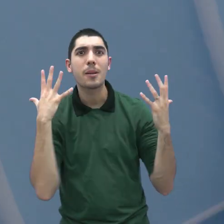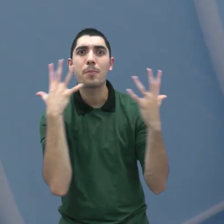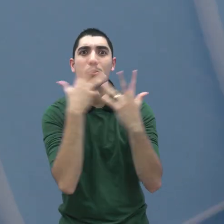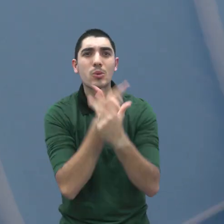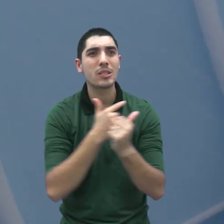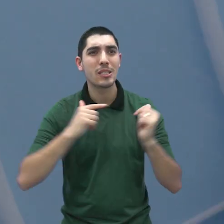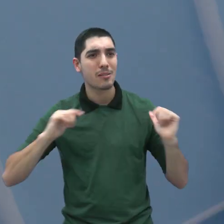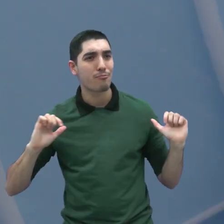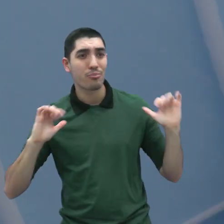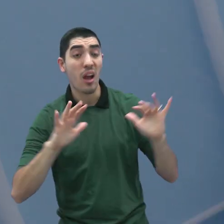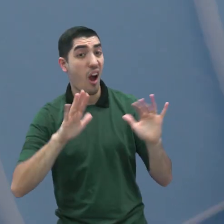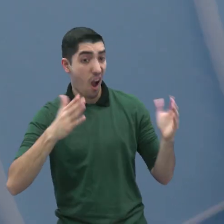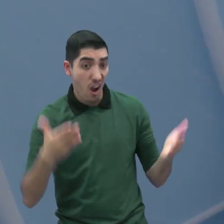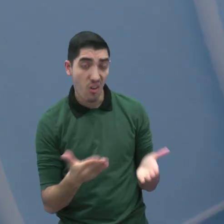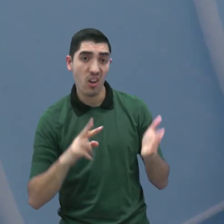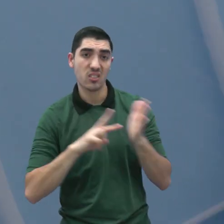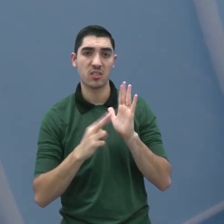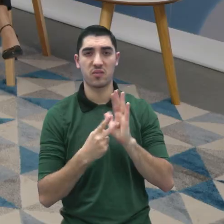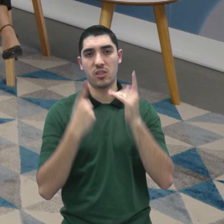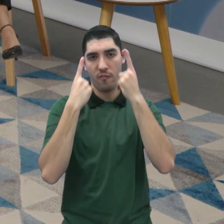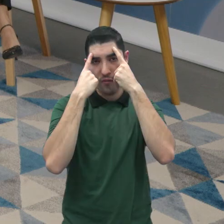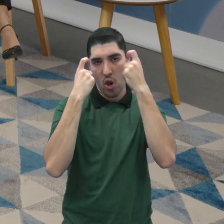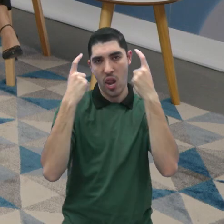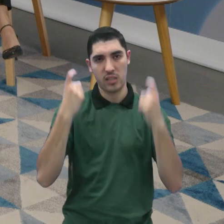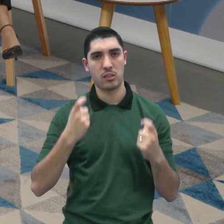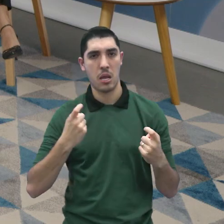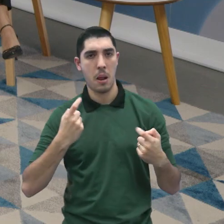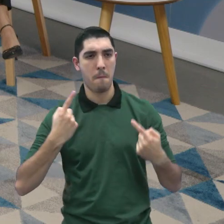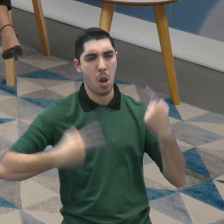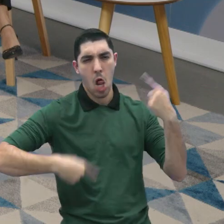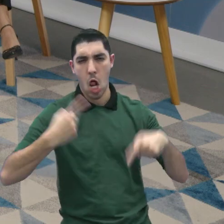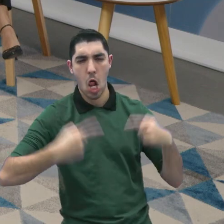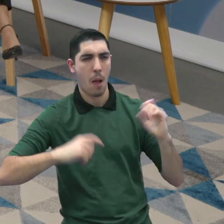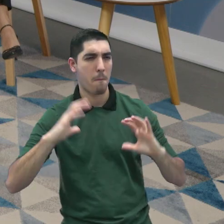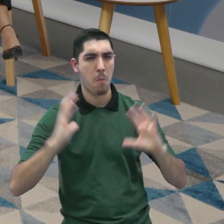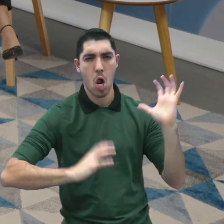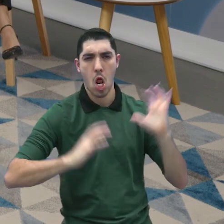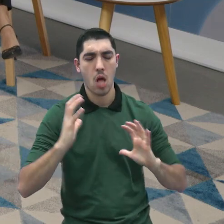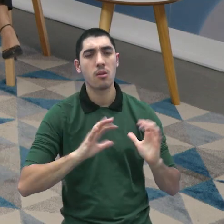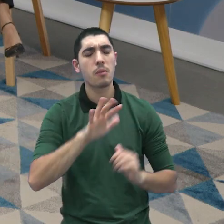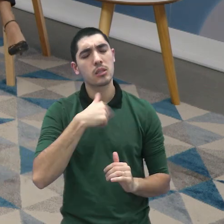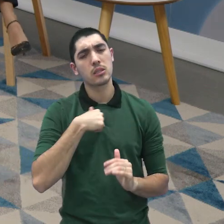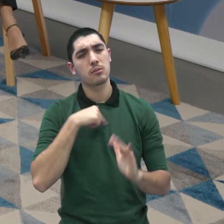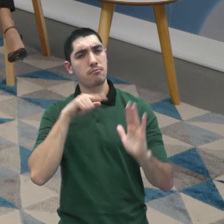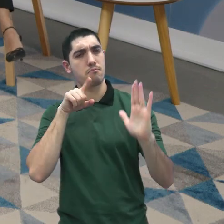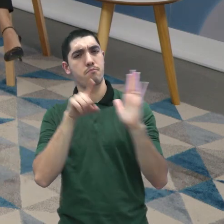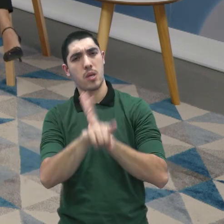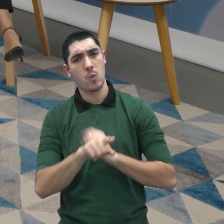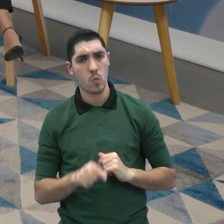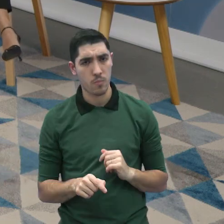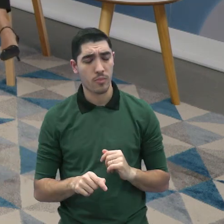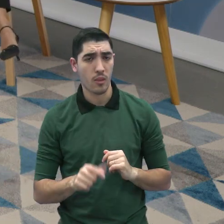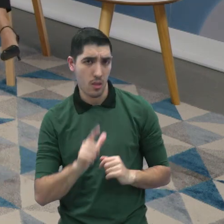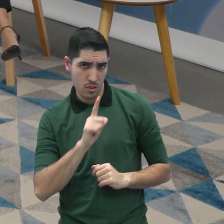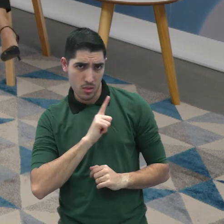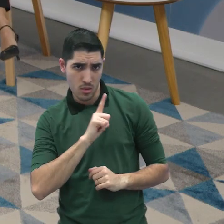associado à agressividade. A minha pergunta, tem pessoas que têm mais...